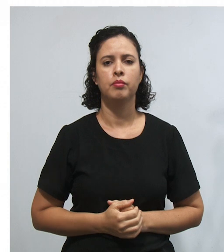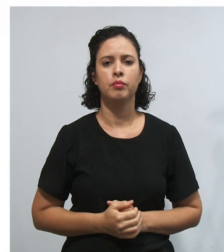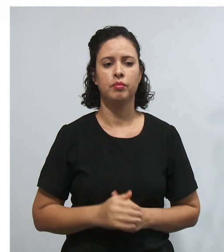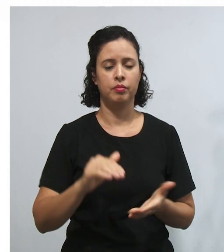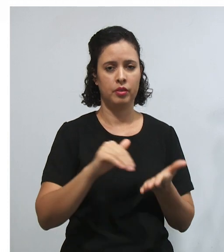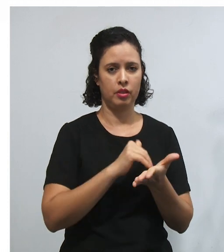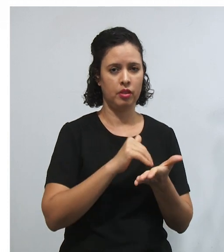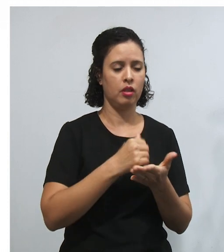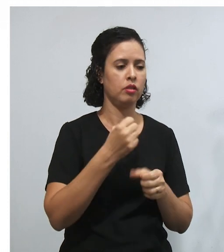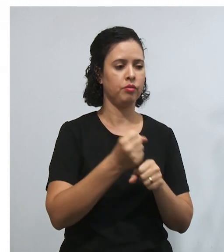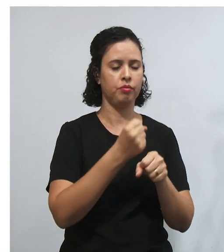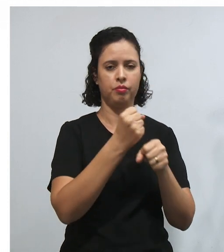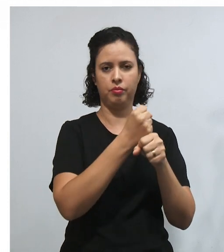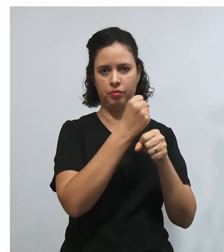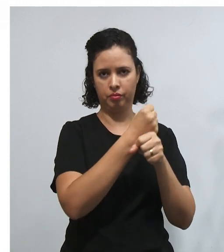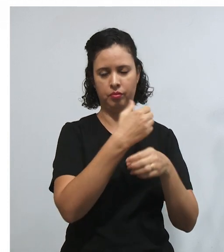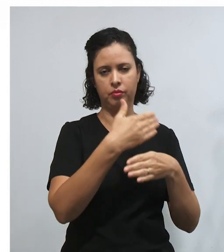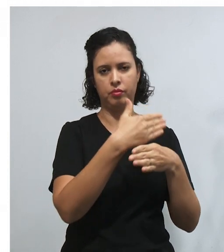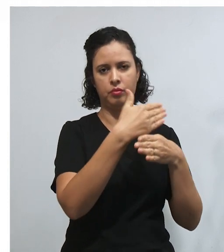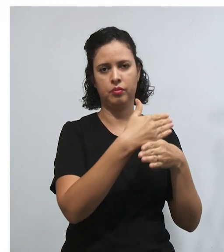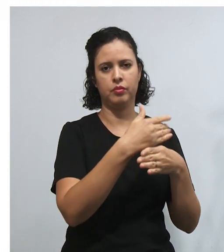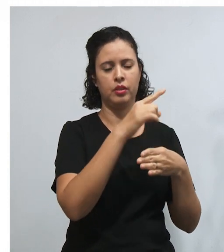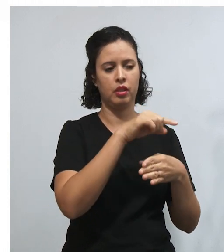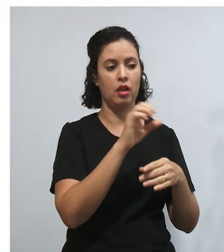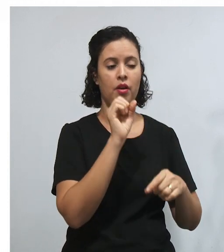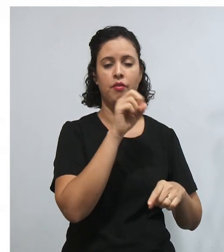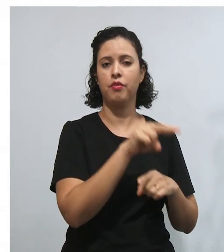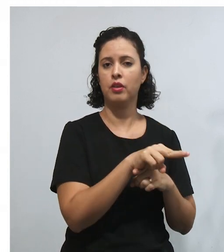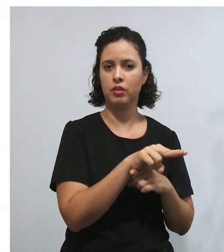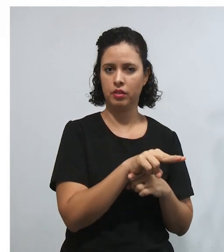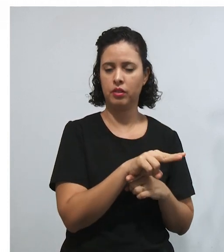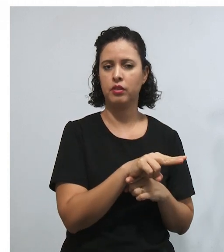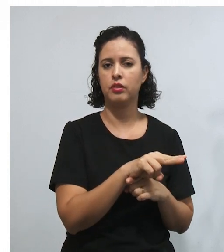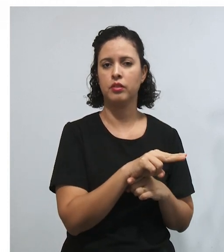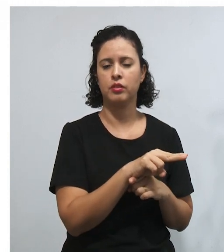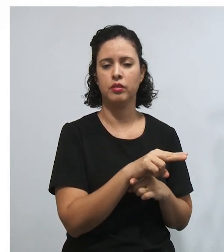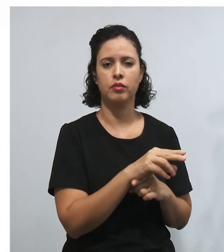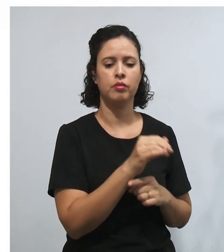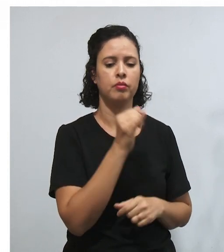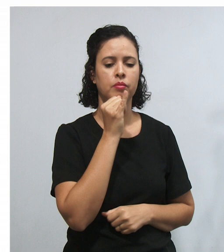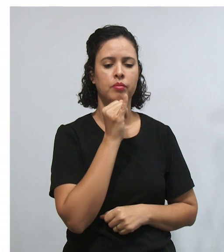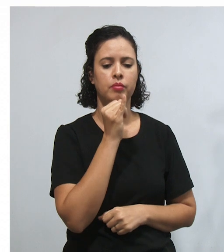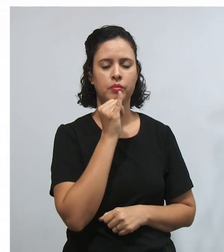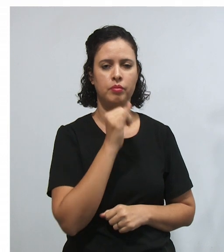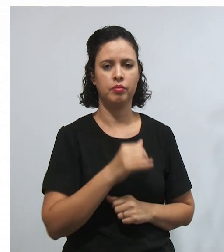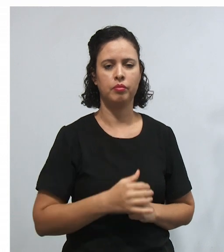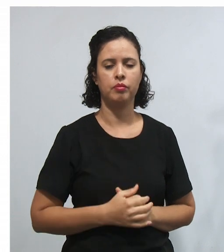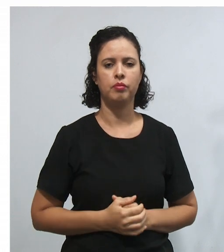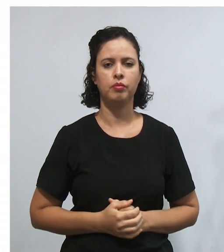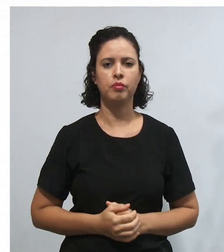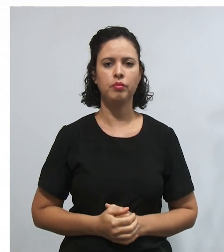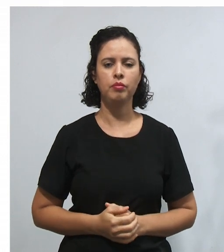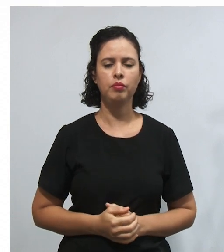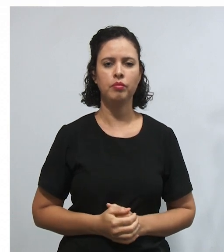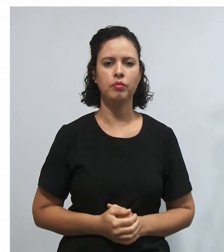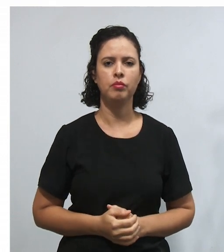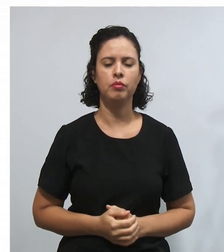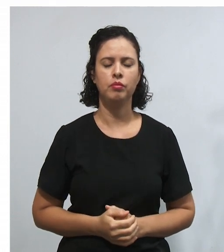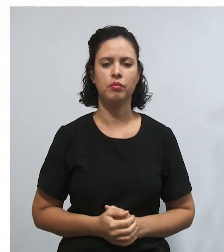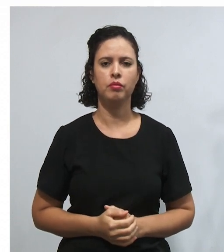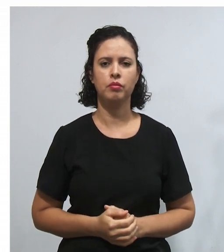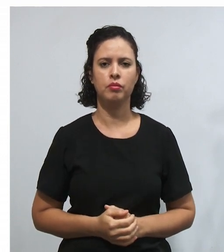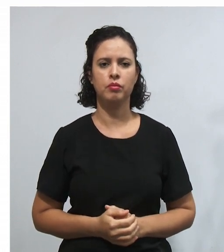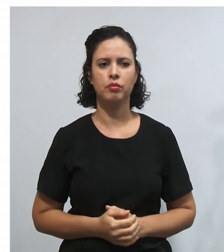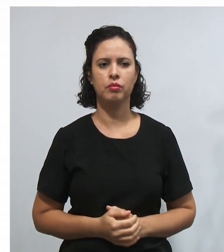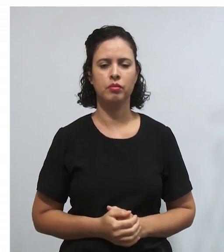um secretário de obras, por exemplo, né? Esse cargo aqui, por exemplo, né? Um exemplo. Ele